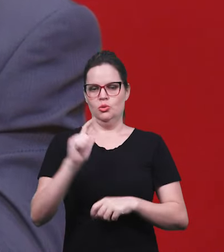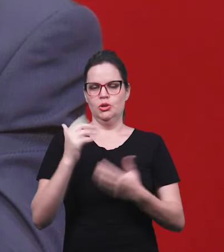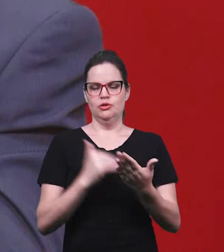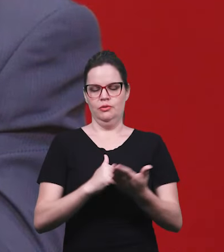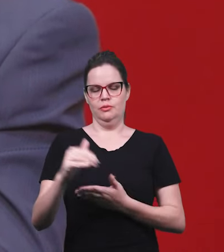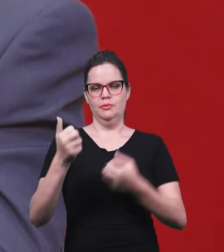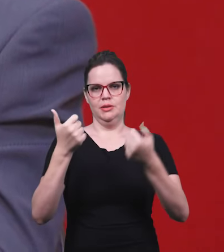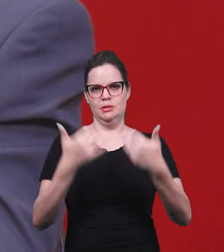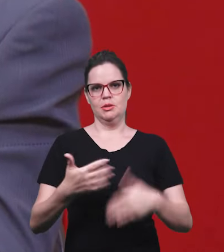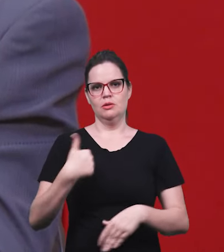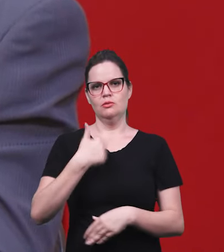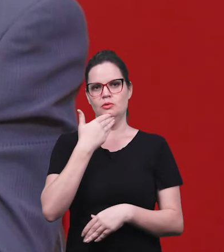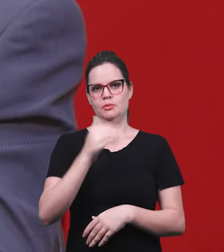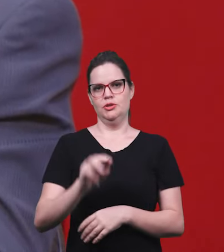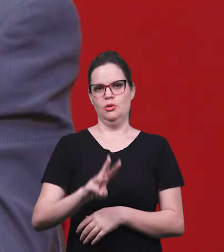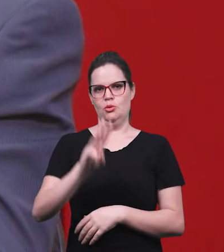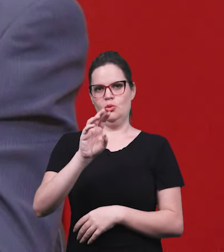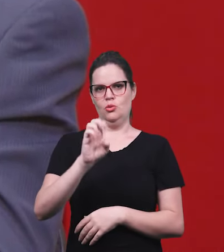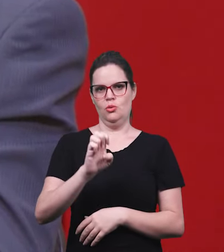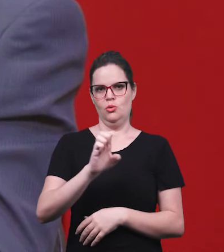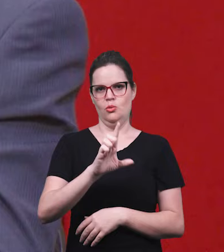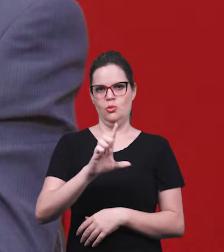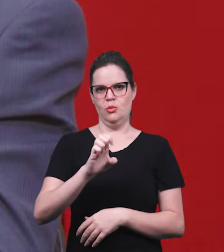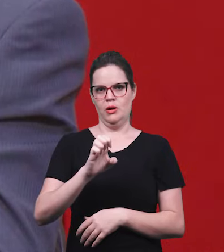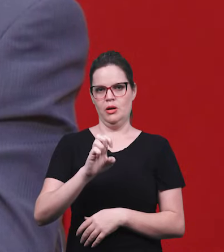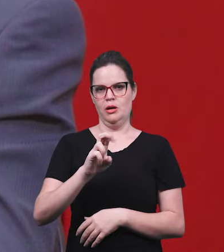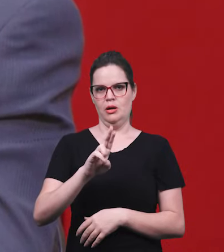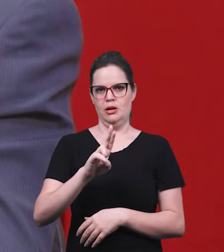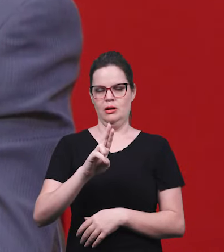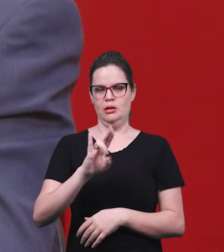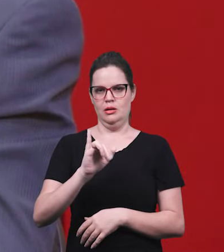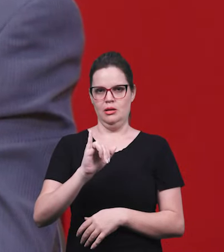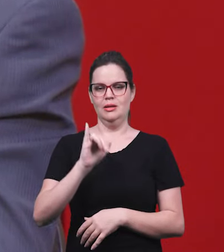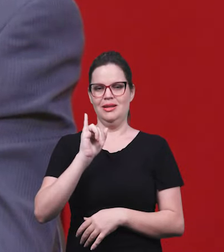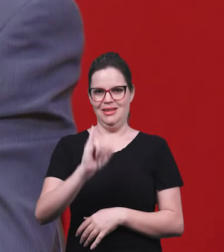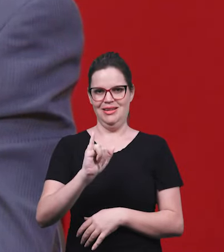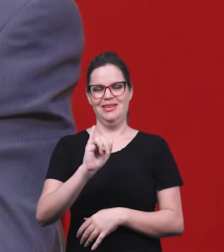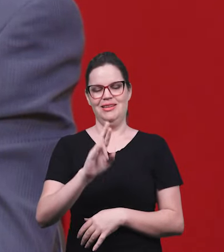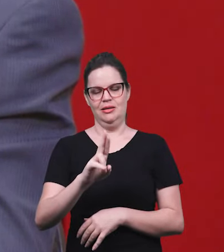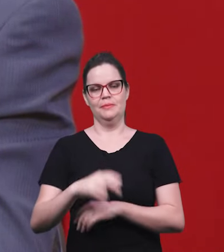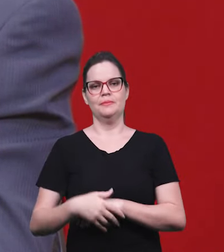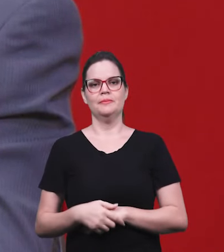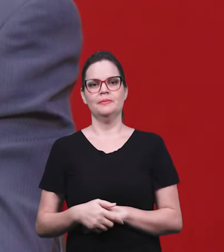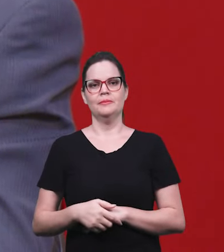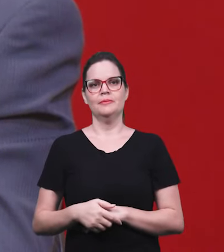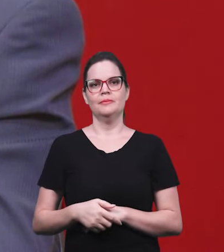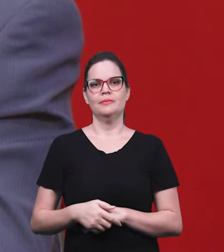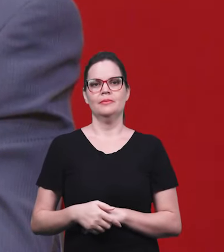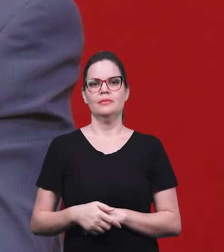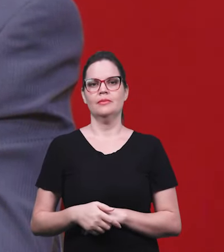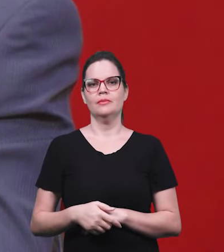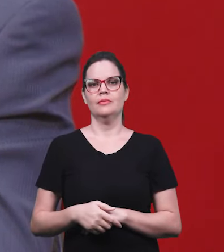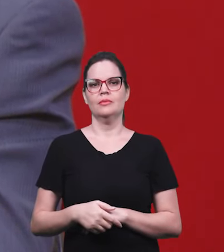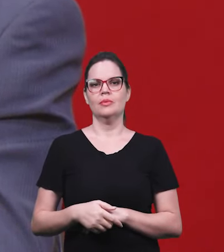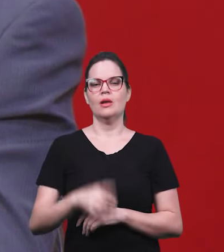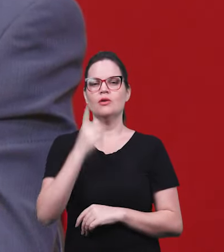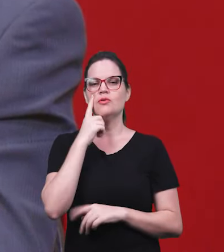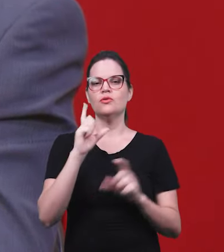Dr. Werley ele faça uma relação, uma diferença entre esse tempo de ação que